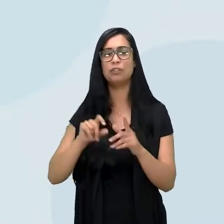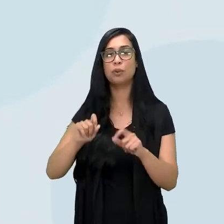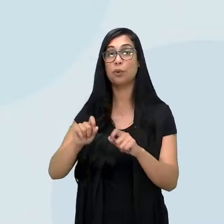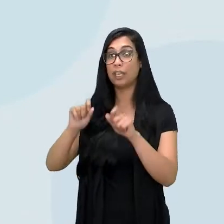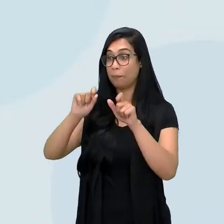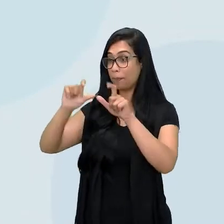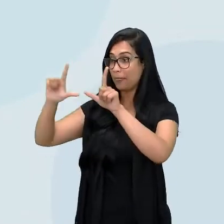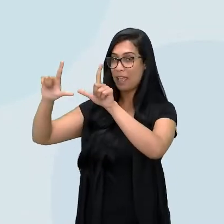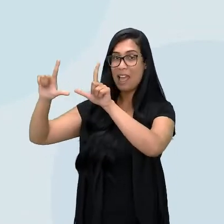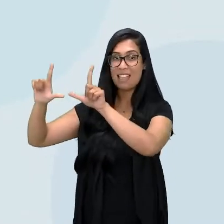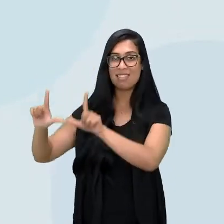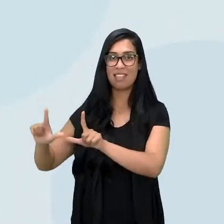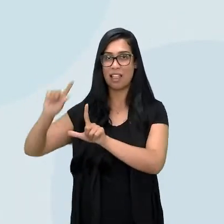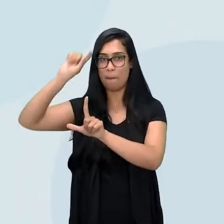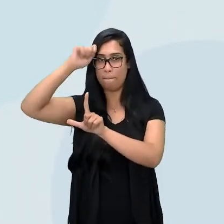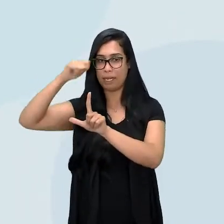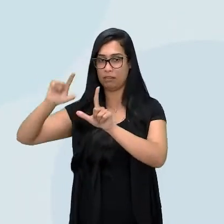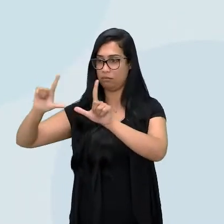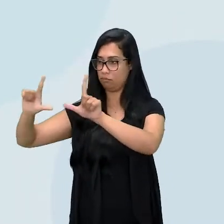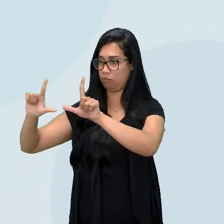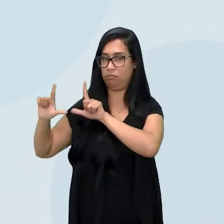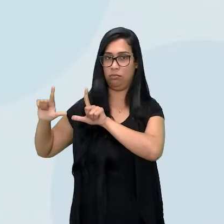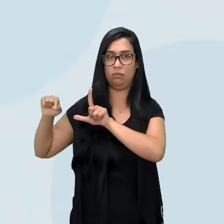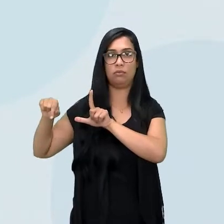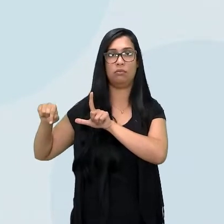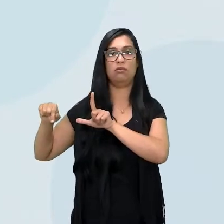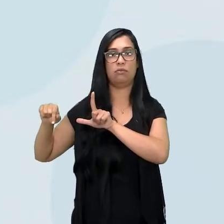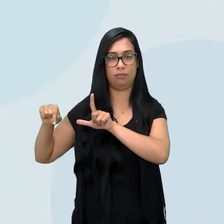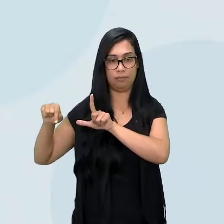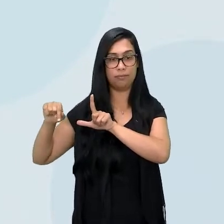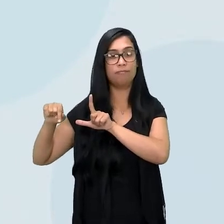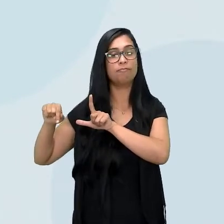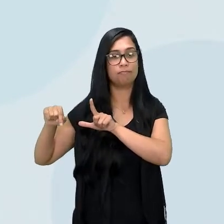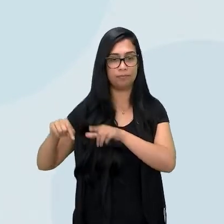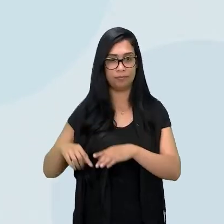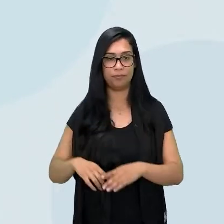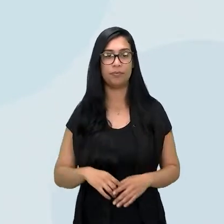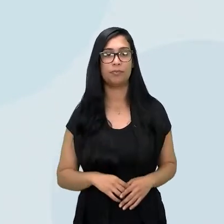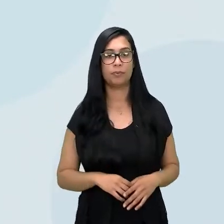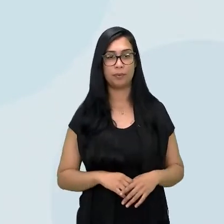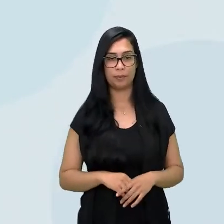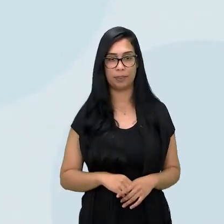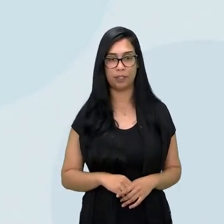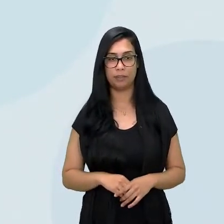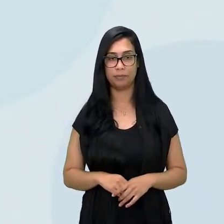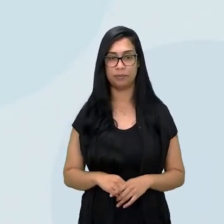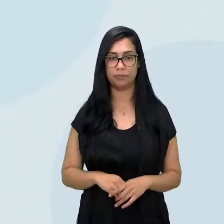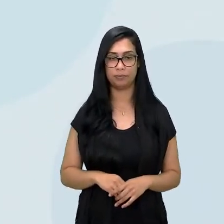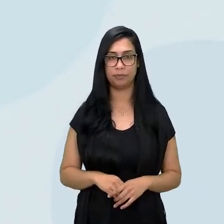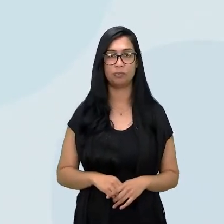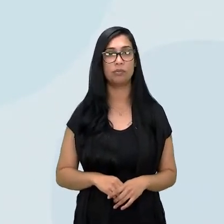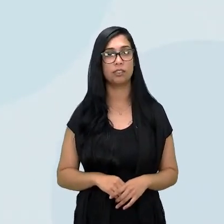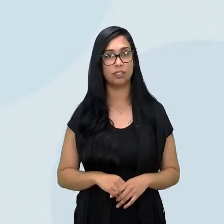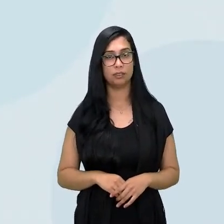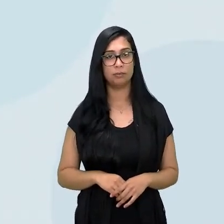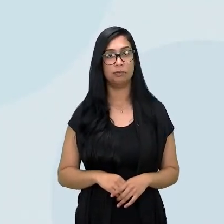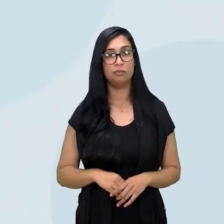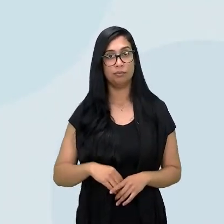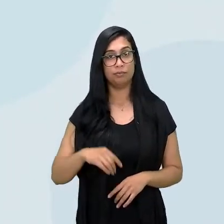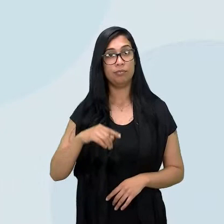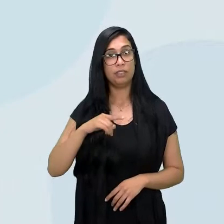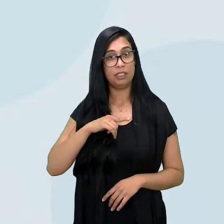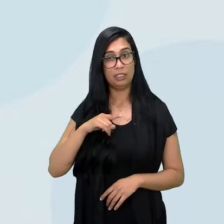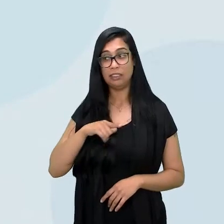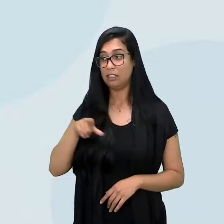caso luminosa, a luz do sol chega, né? Existe aí um comportamento da matéria que faz com que a gente vai ver, a gente já viu,